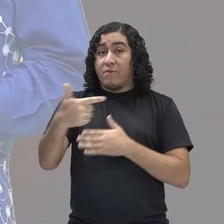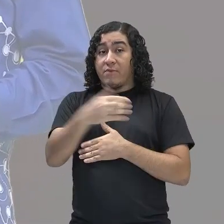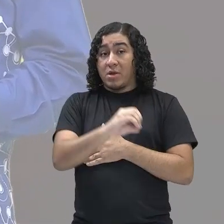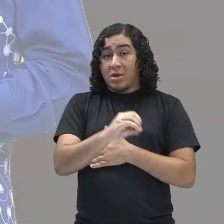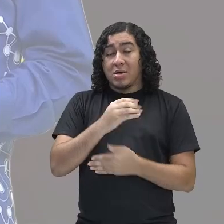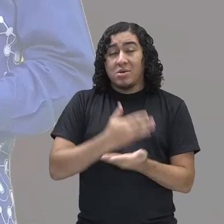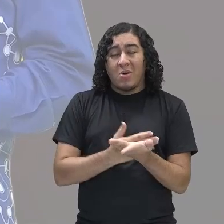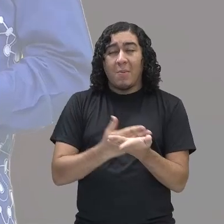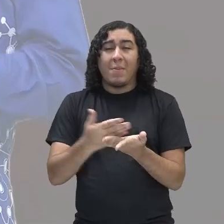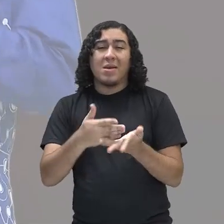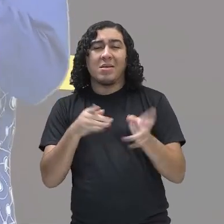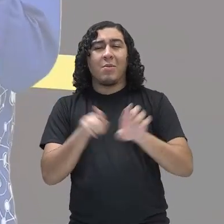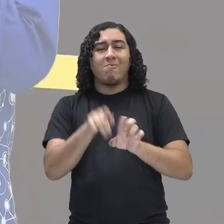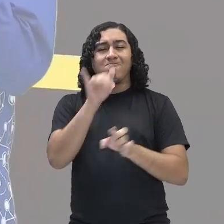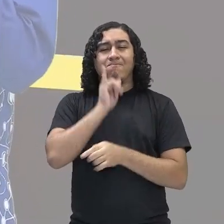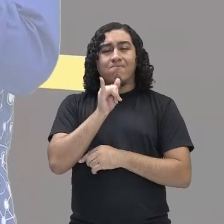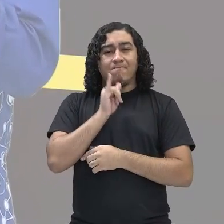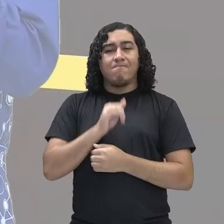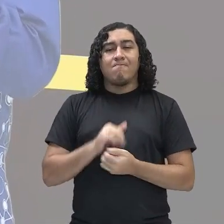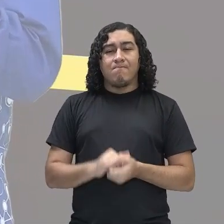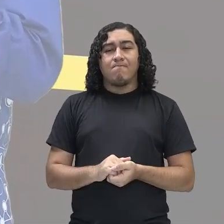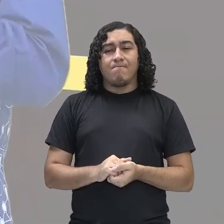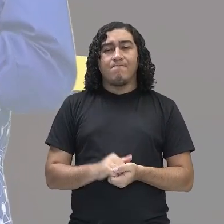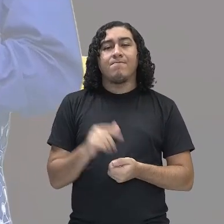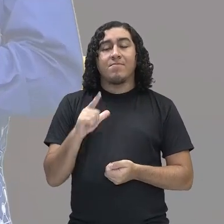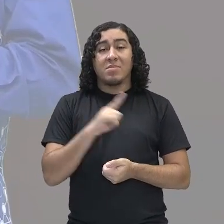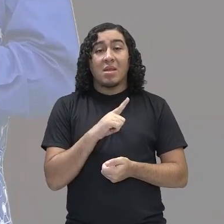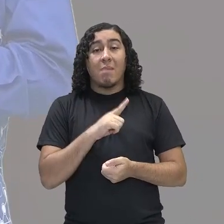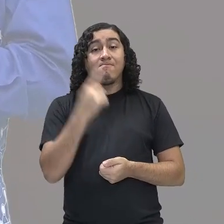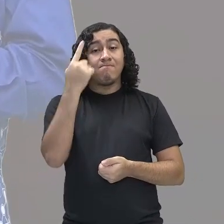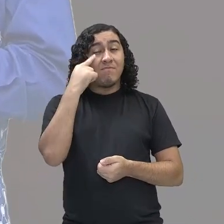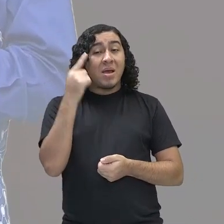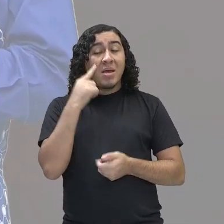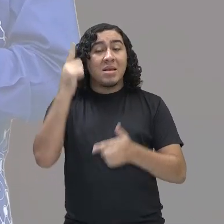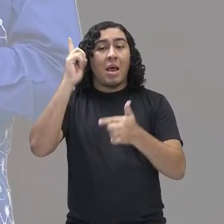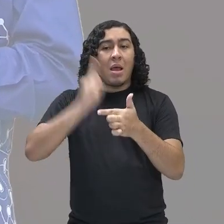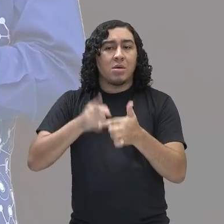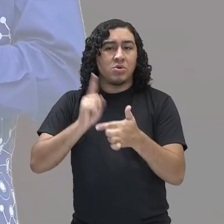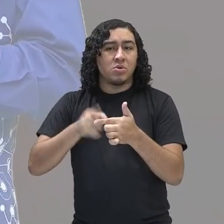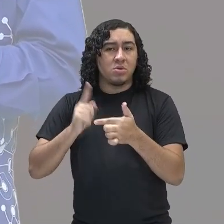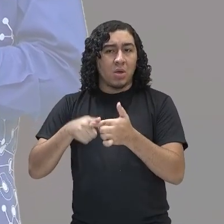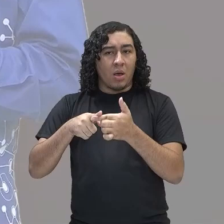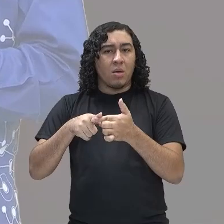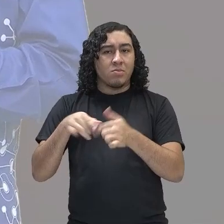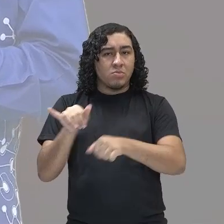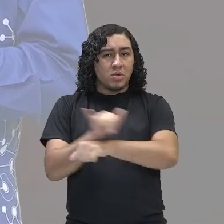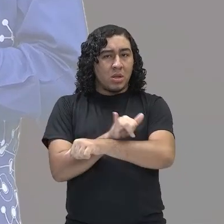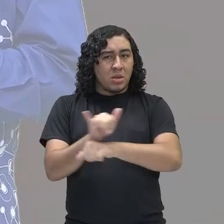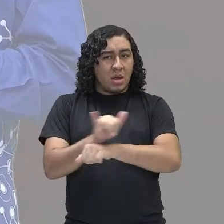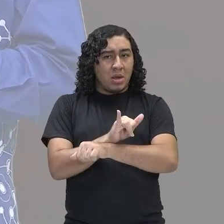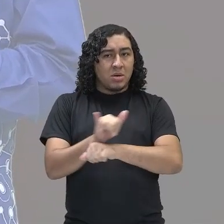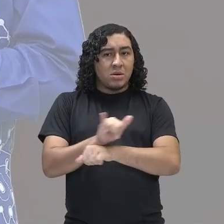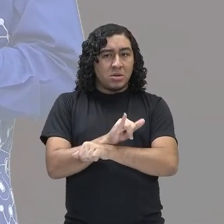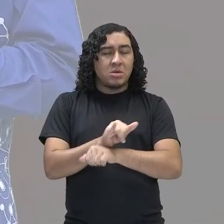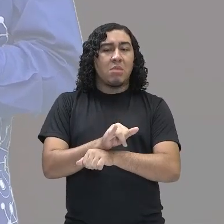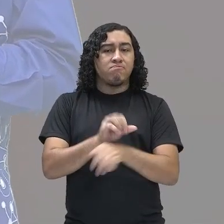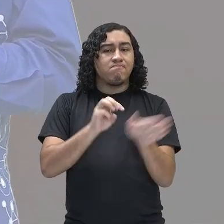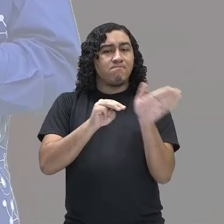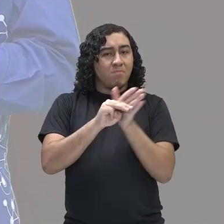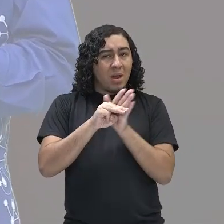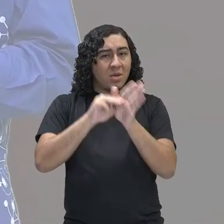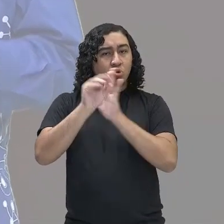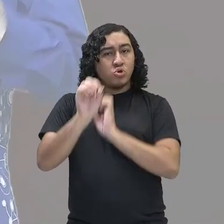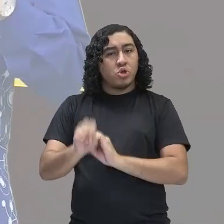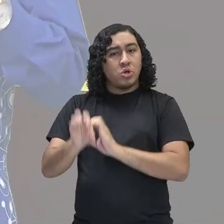começa digamos assim, a problematizar os métodos e as estratégias da